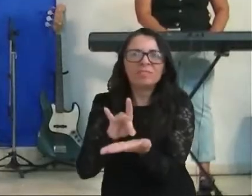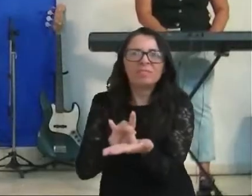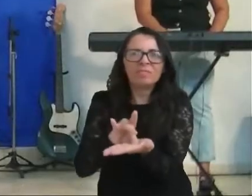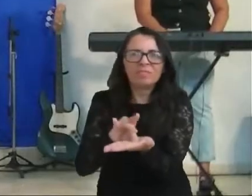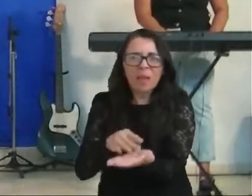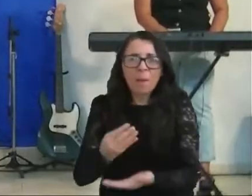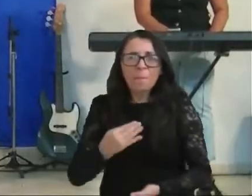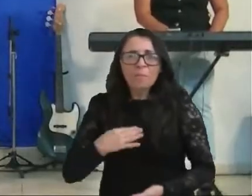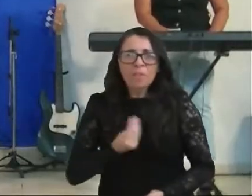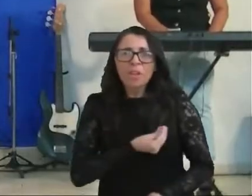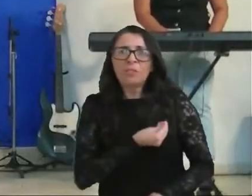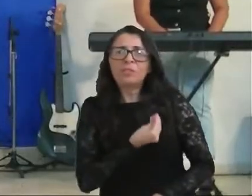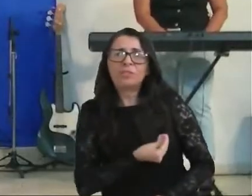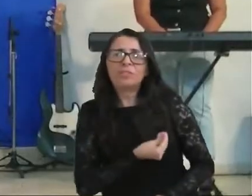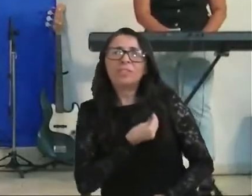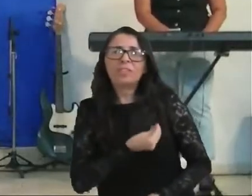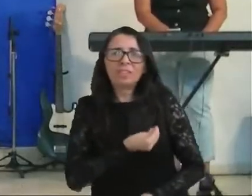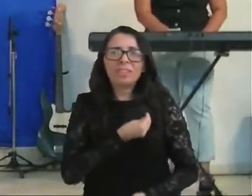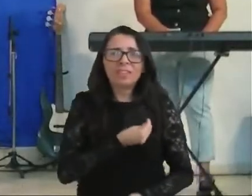Minha vida se